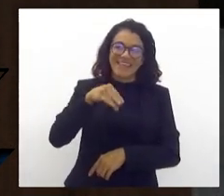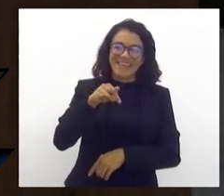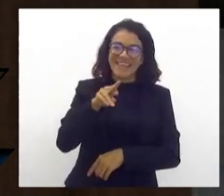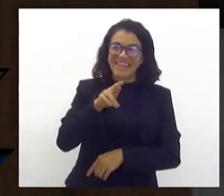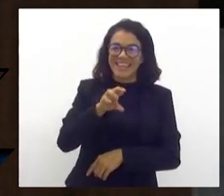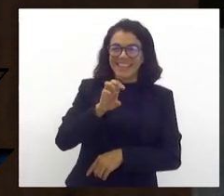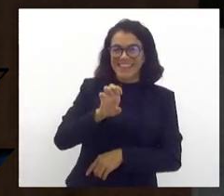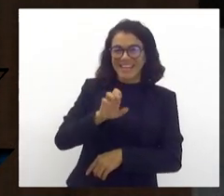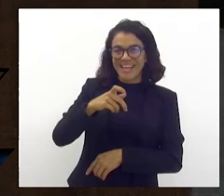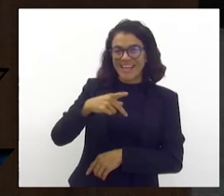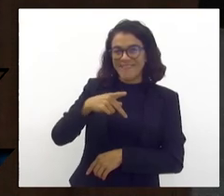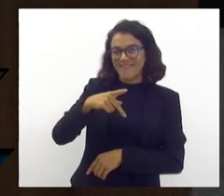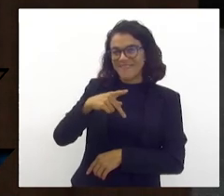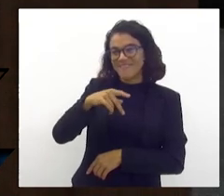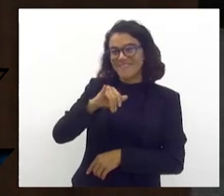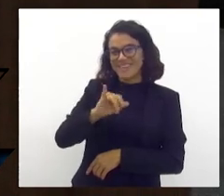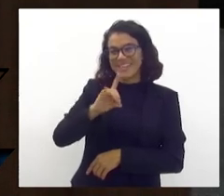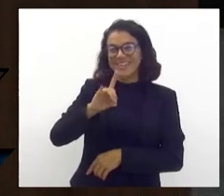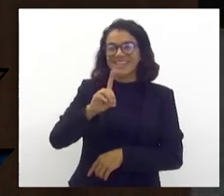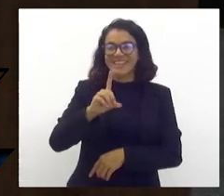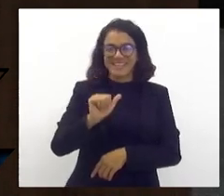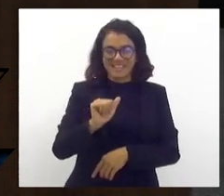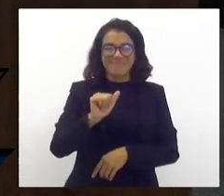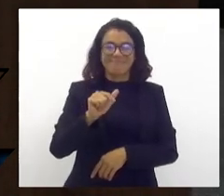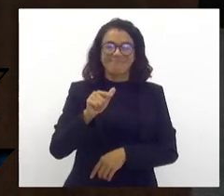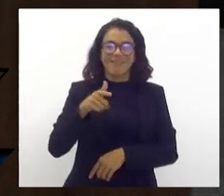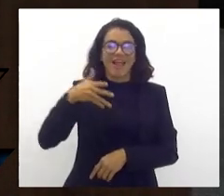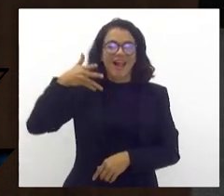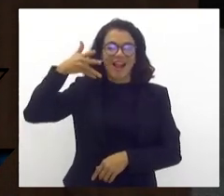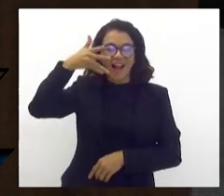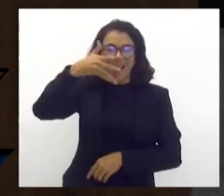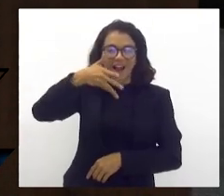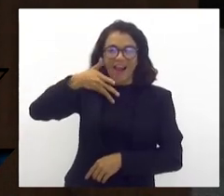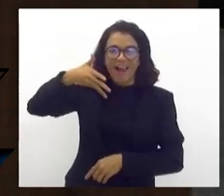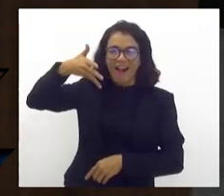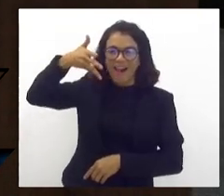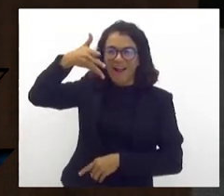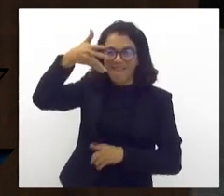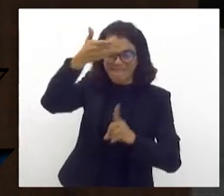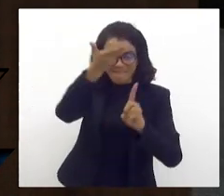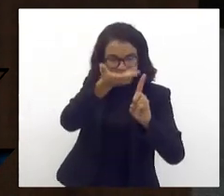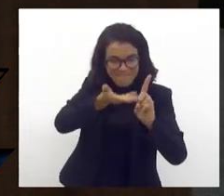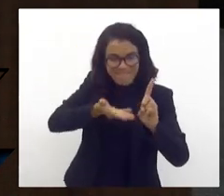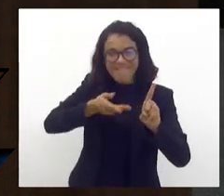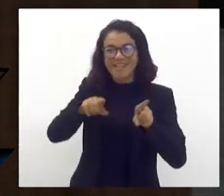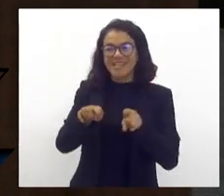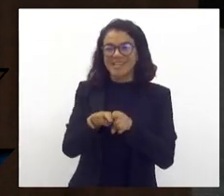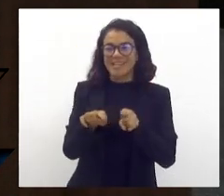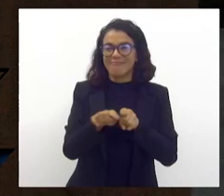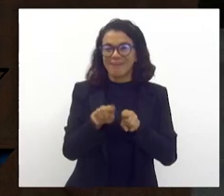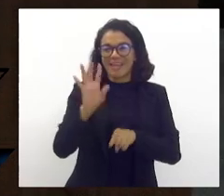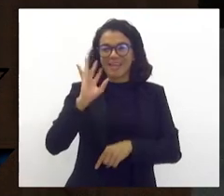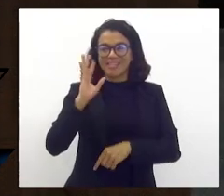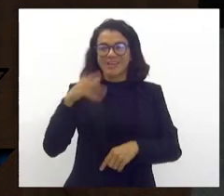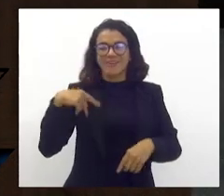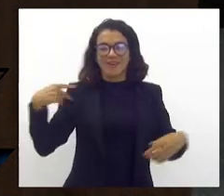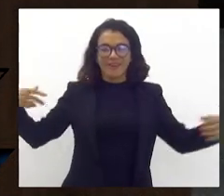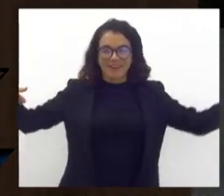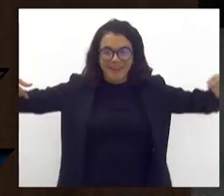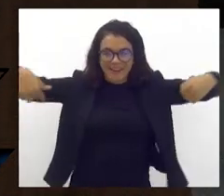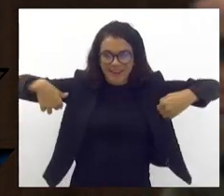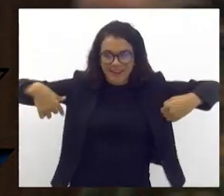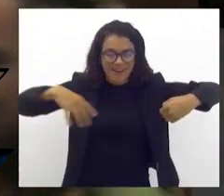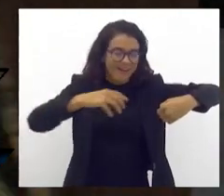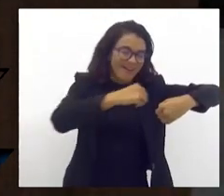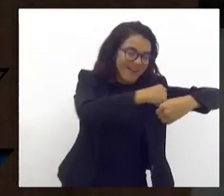Verônica, mais do que um discurso de homenagem, resolveu abraçar ambos simultaneamente. Eu